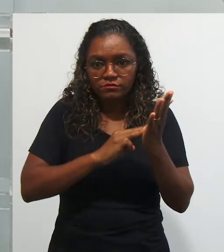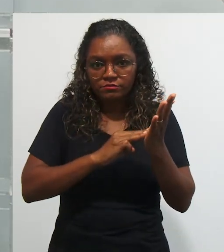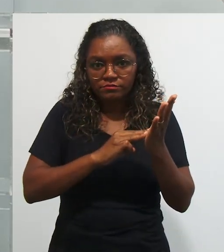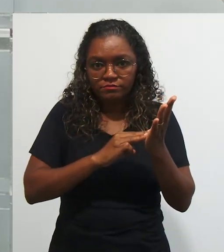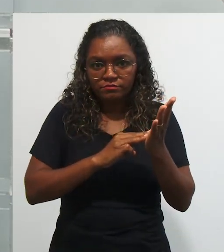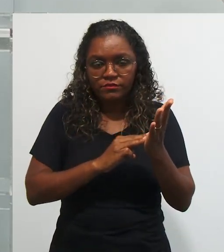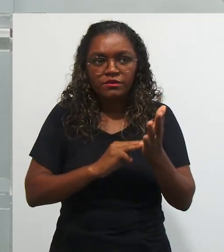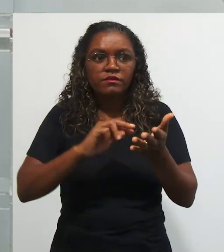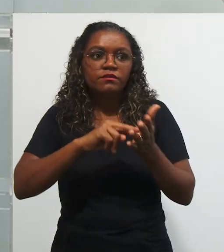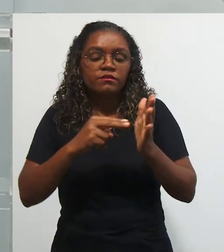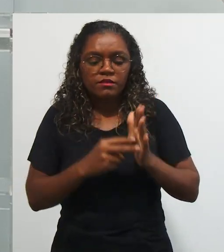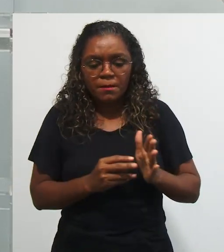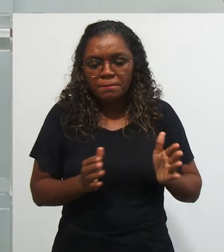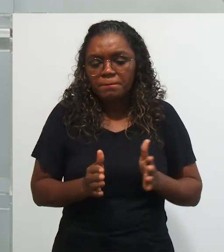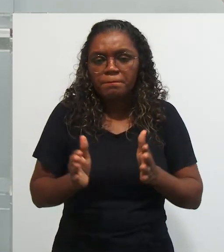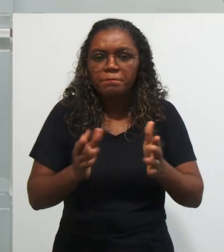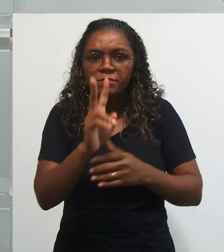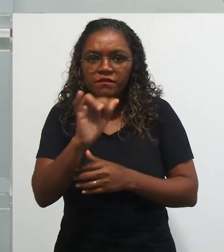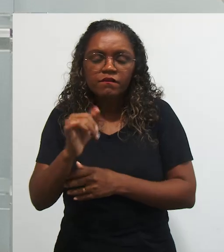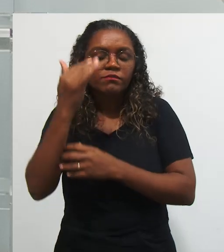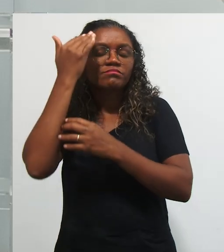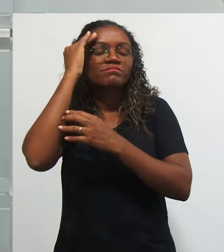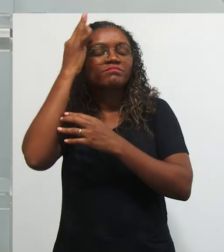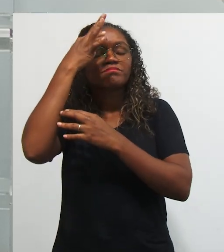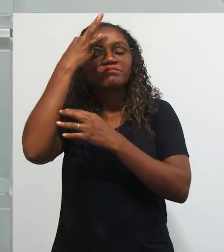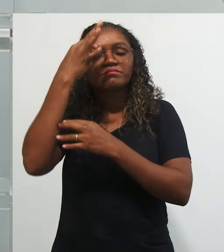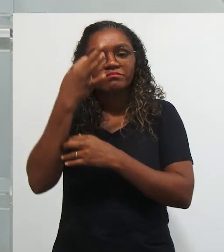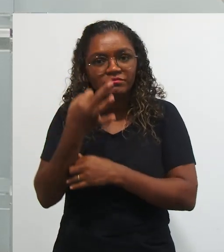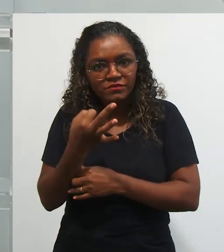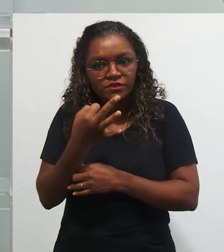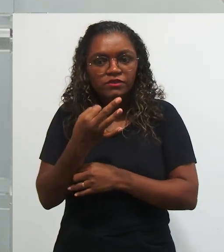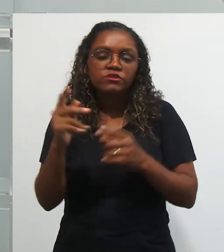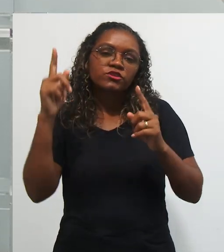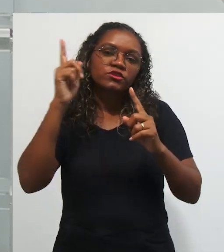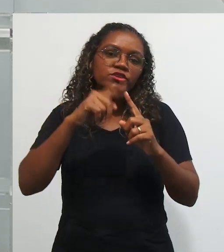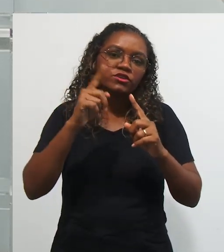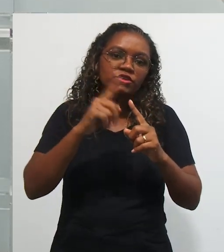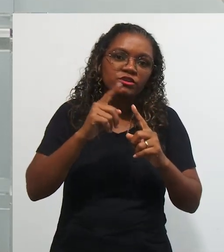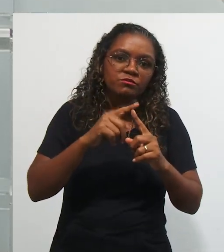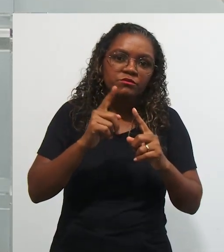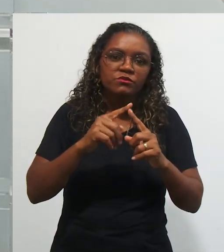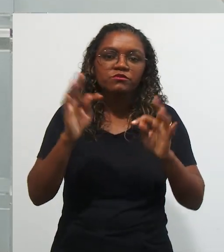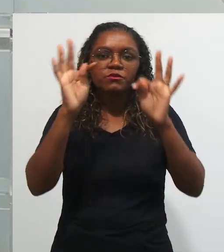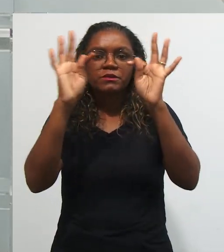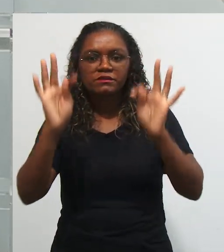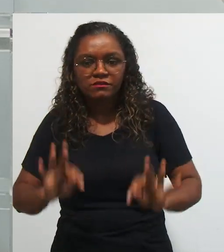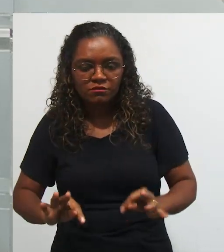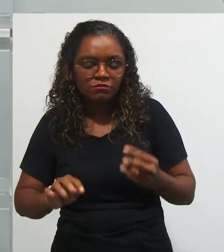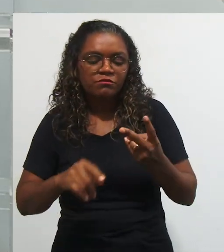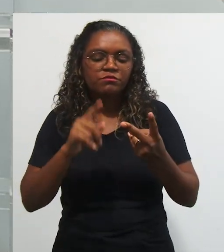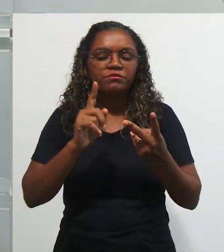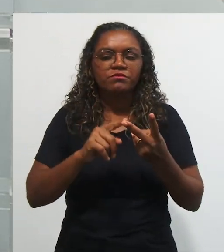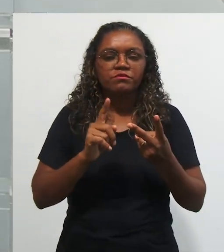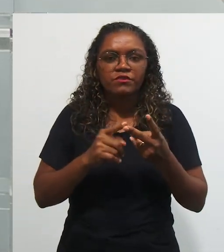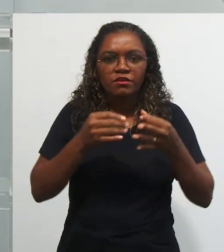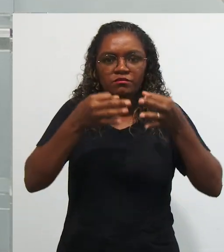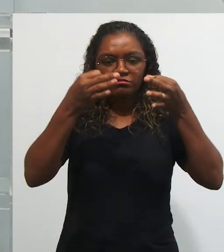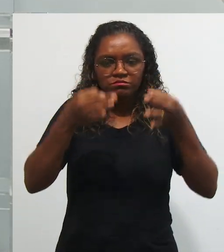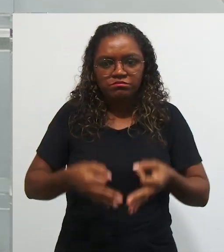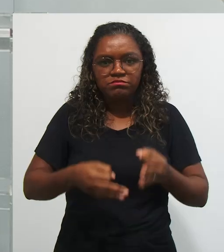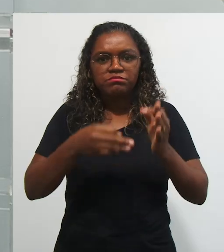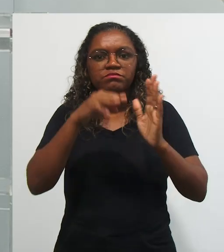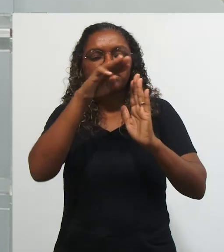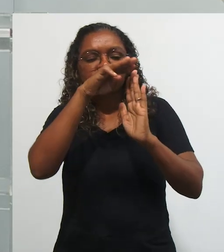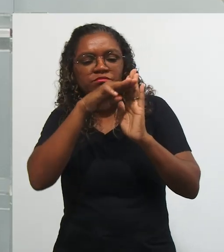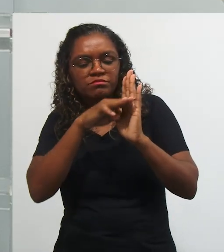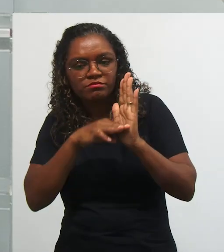nosso percurso, compreender algumas normas de formatação, algumas normatizações. Por exemplo, para você